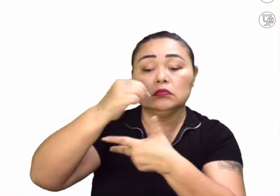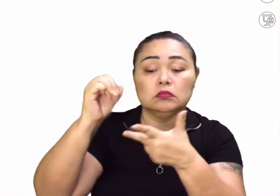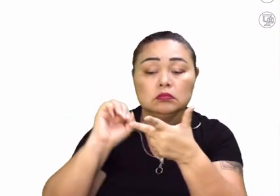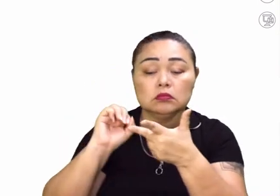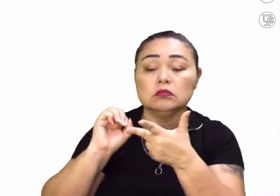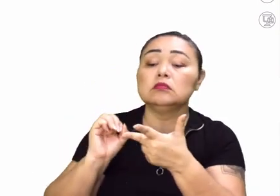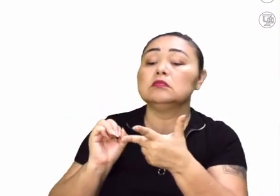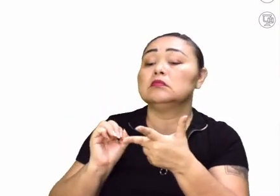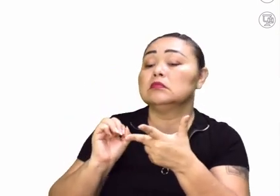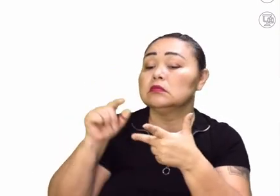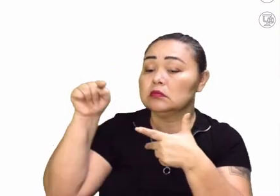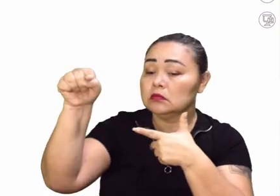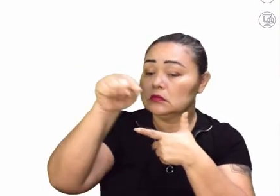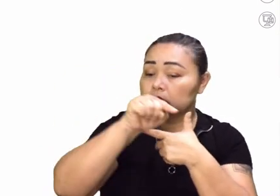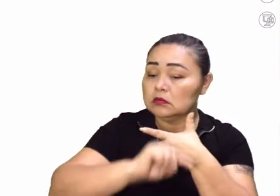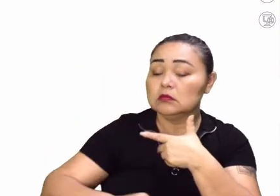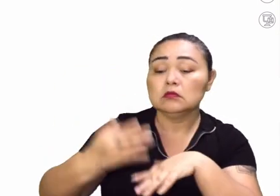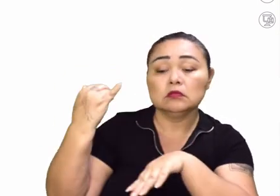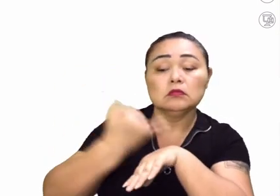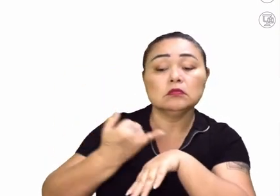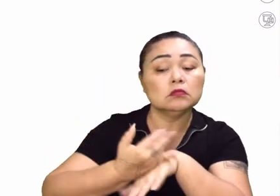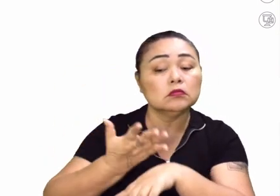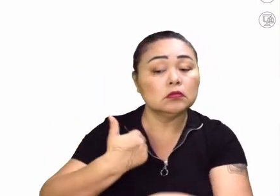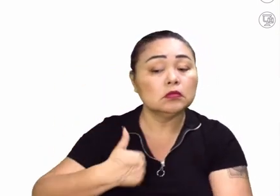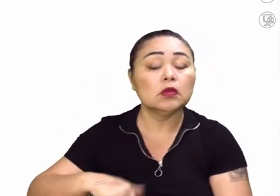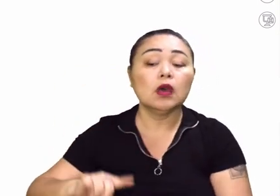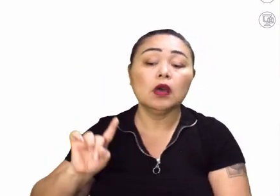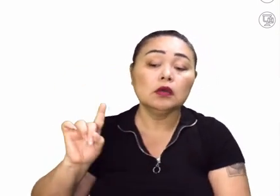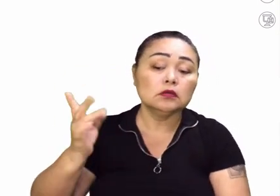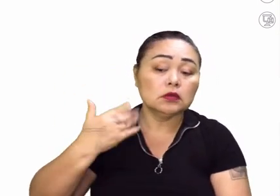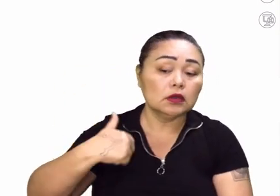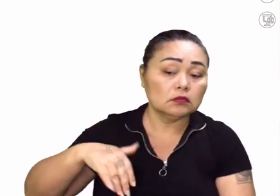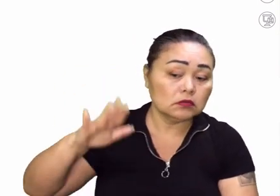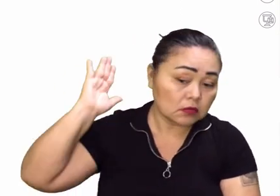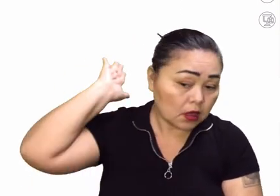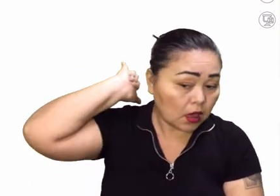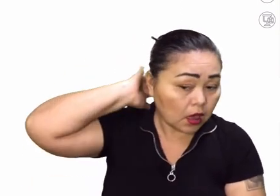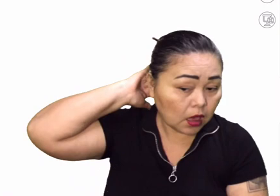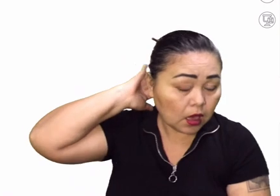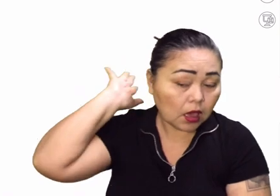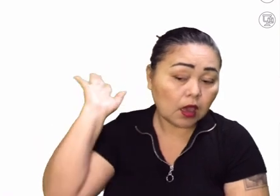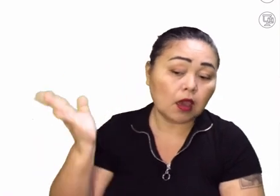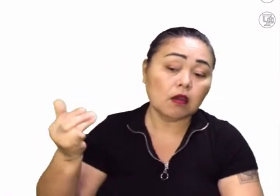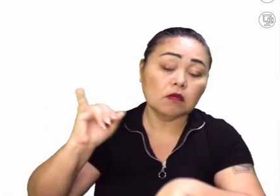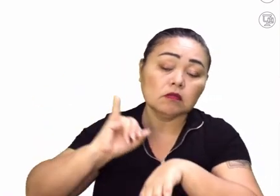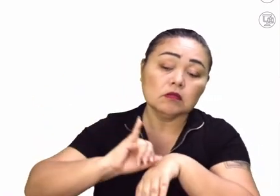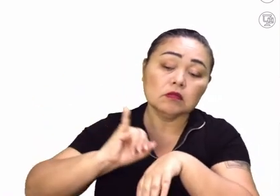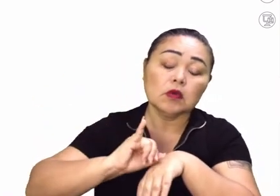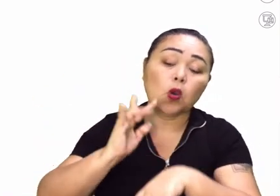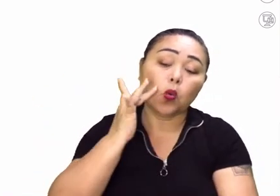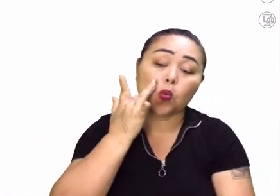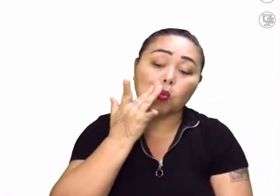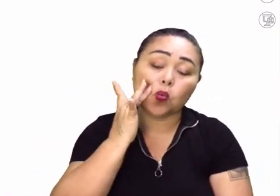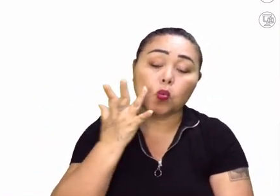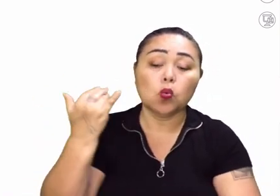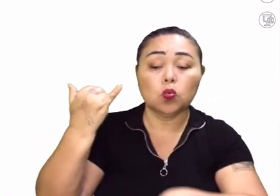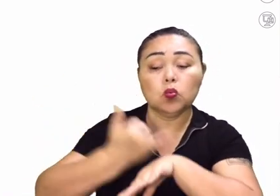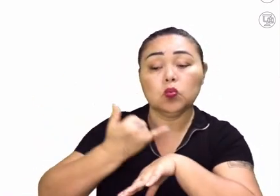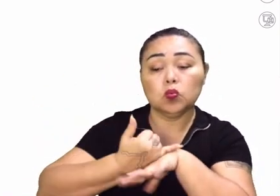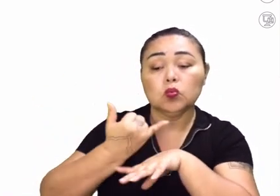quadrilátero ferrífero e no Pará a gente tem que encarajados também que é uma grande área produtora de ouro ferro assim como